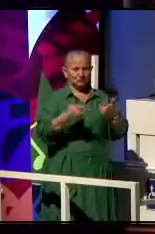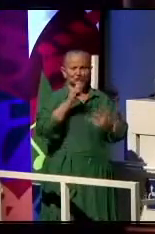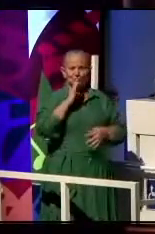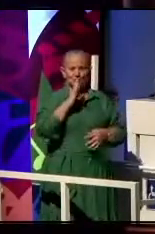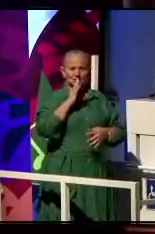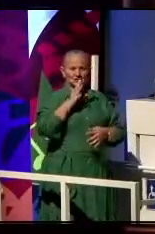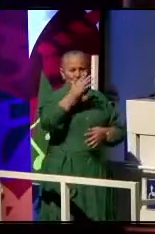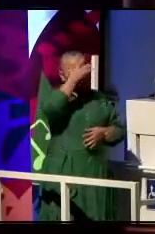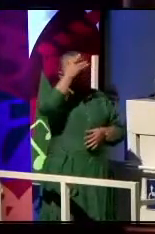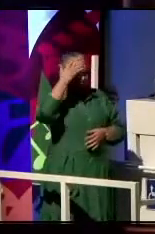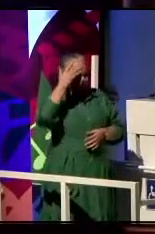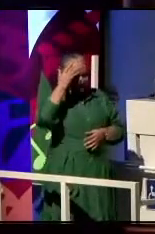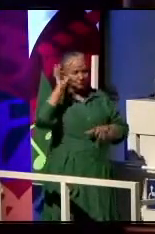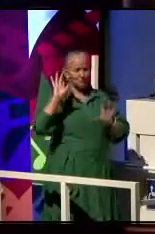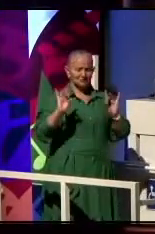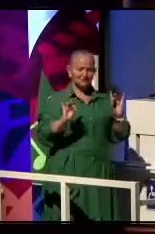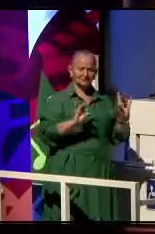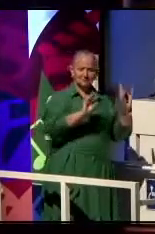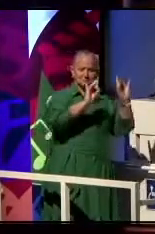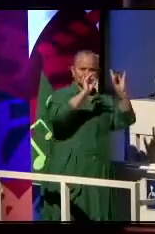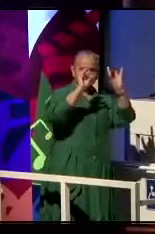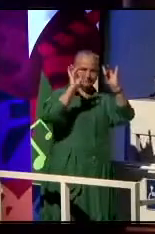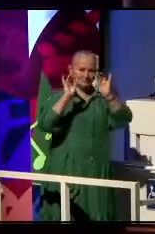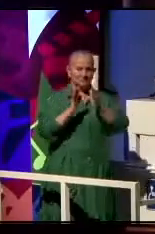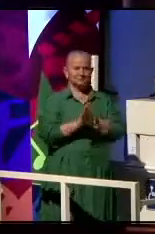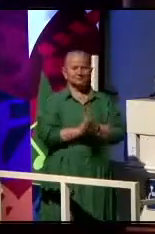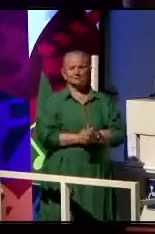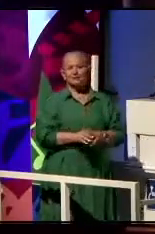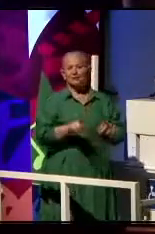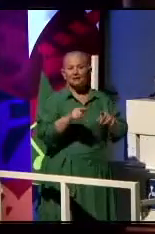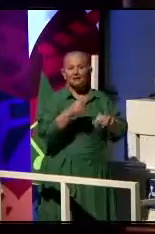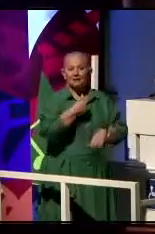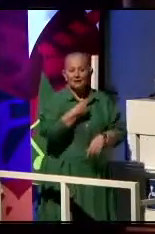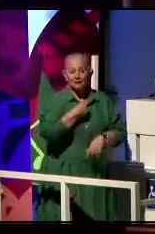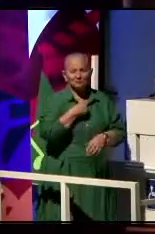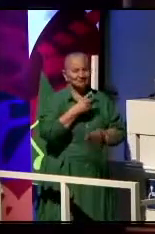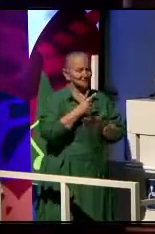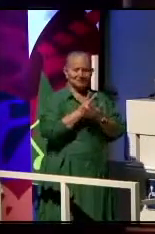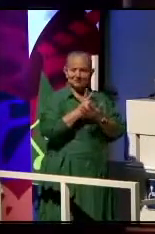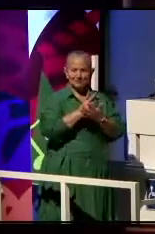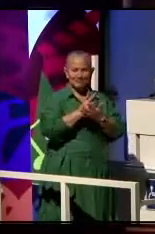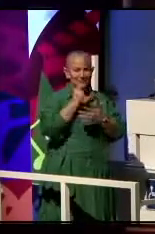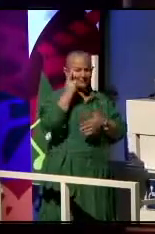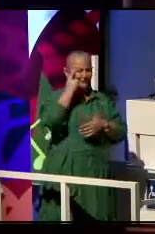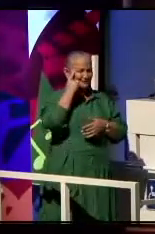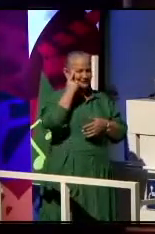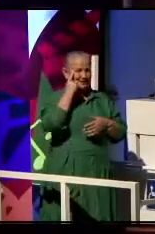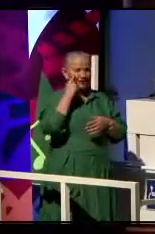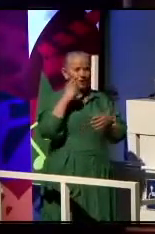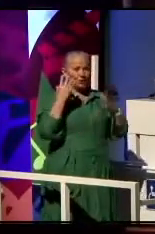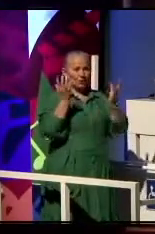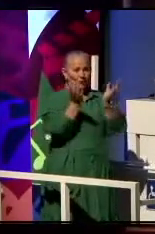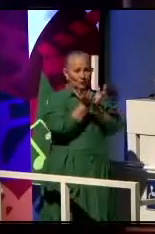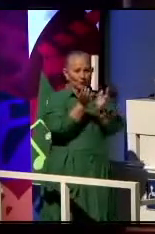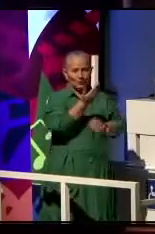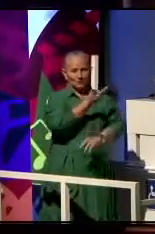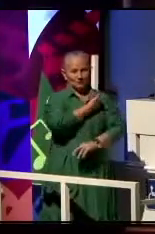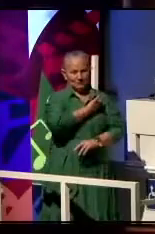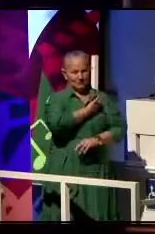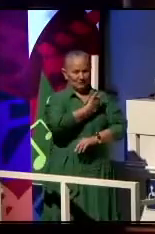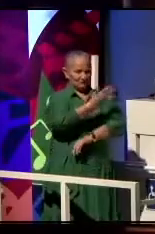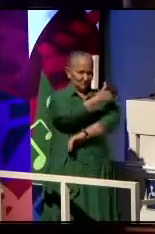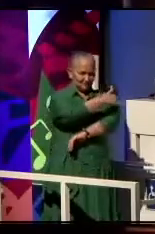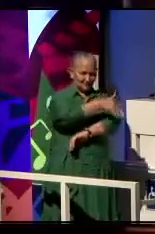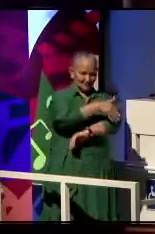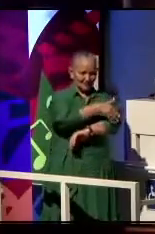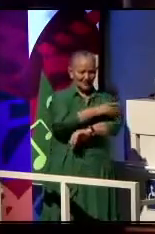de pessoas ultra talentosas com ele. E eu sempre persegui o Clube de Esquina assim, meio de longe. Mas, enfim, eu